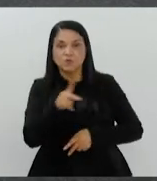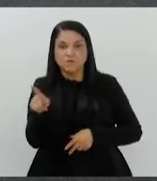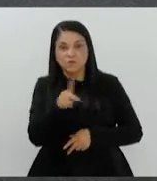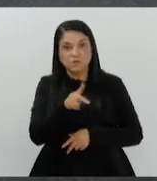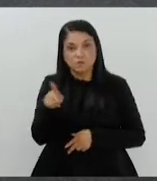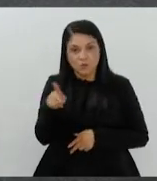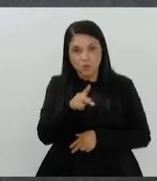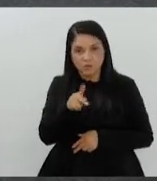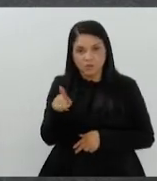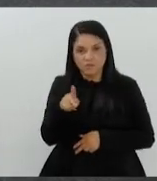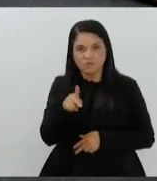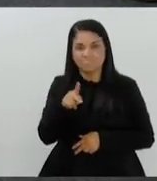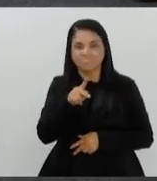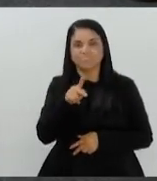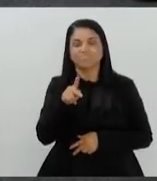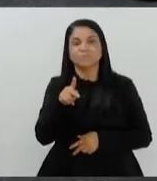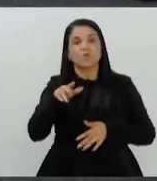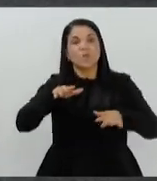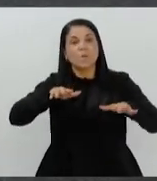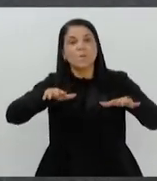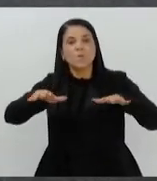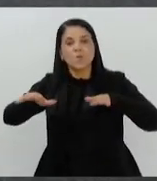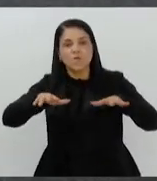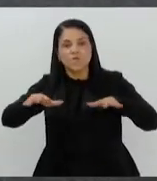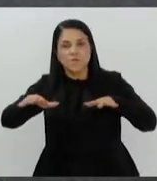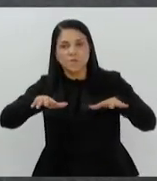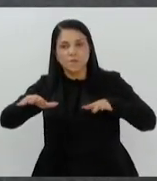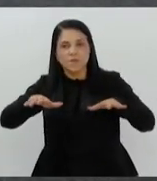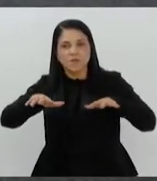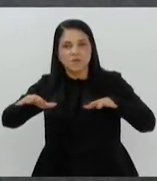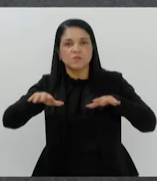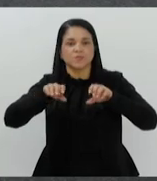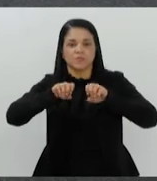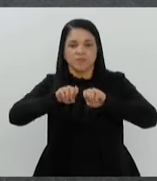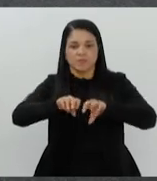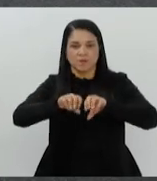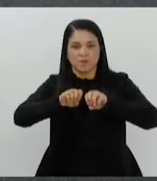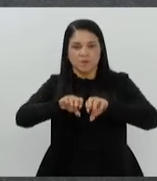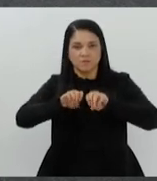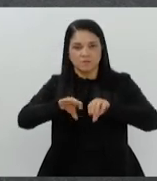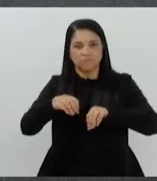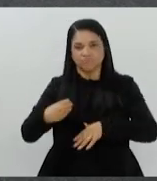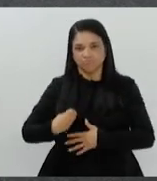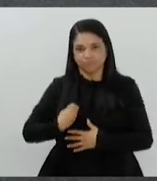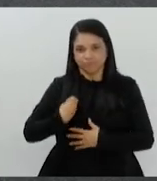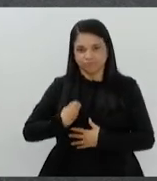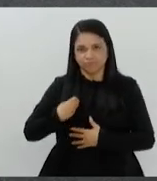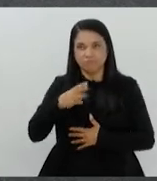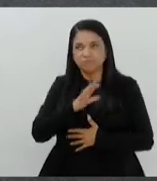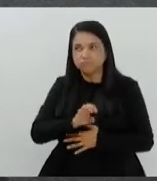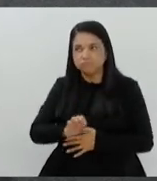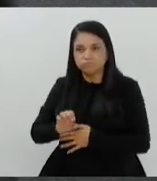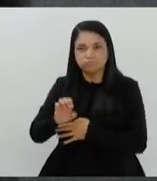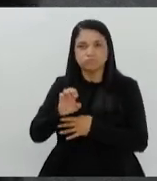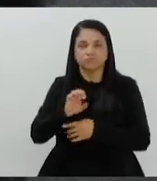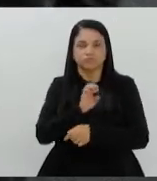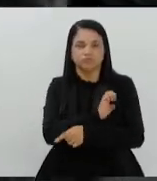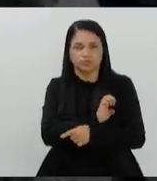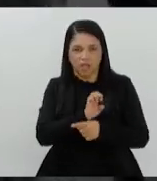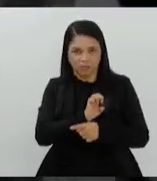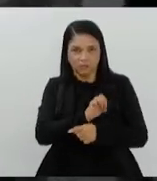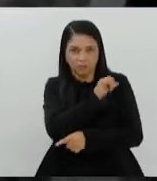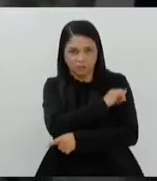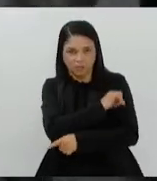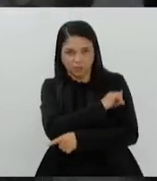professores, inclusive ao movimento da educação existente aí por todo o Estado, estou apresentando